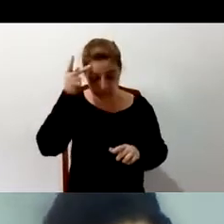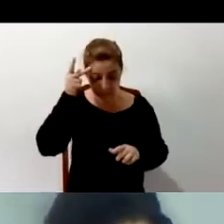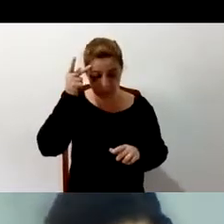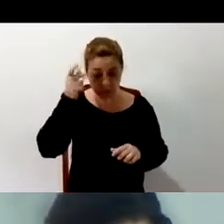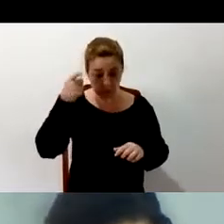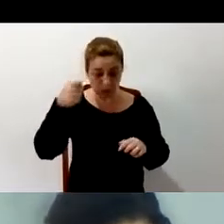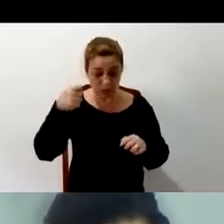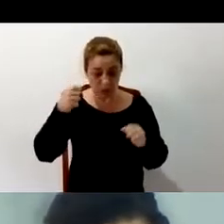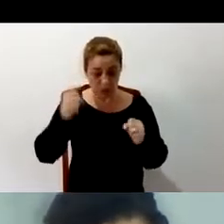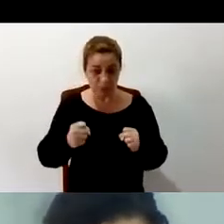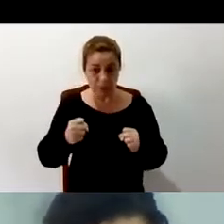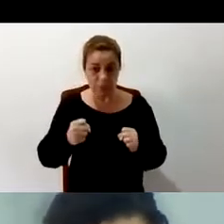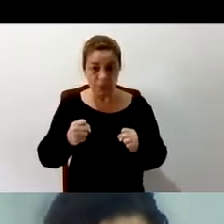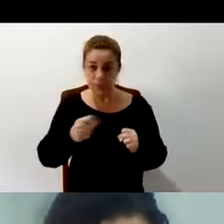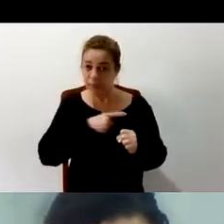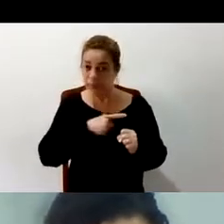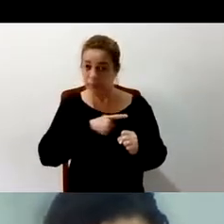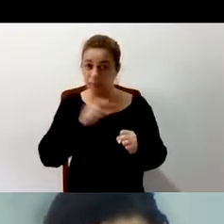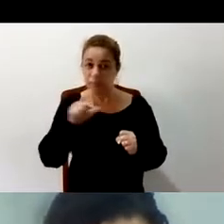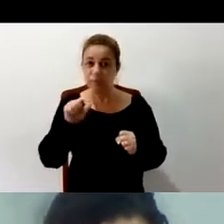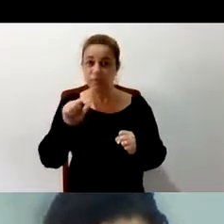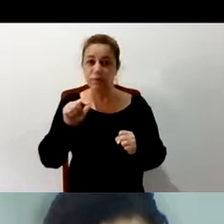Obviamente que não se espera